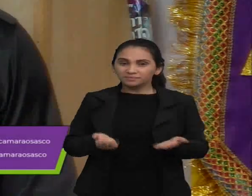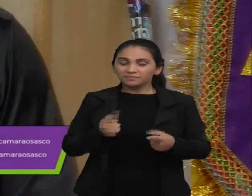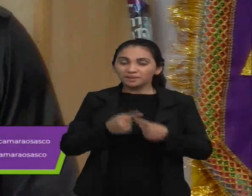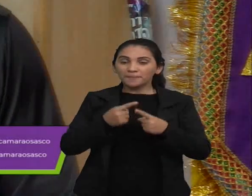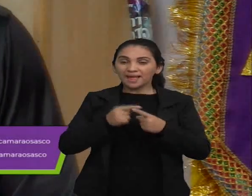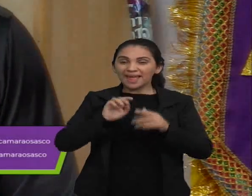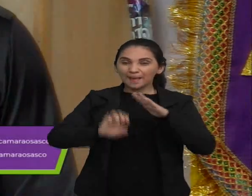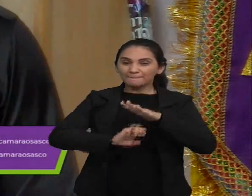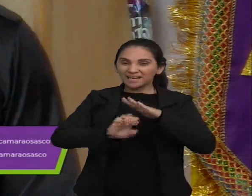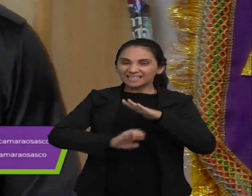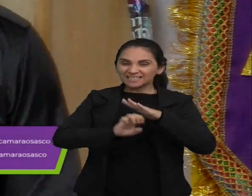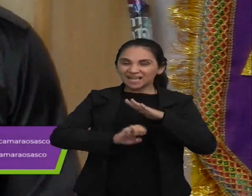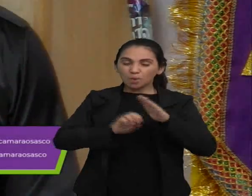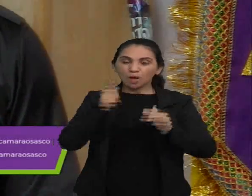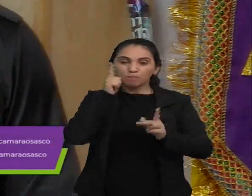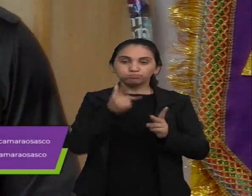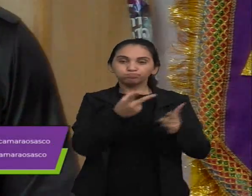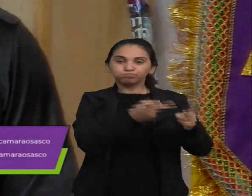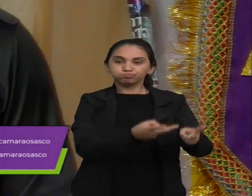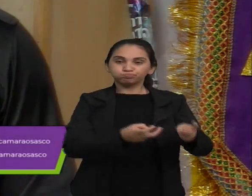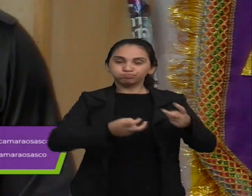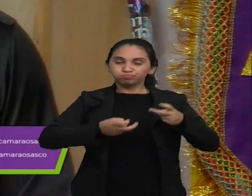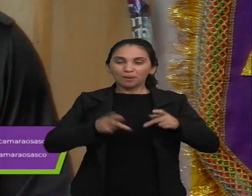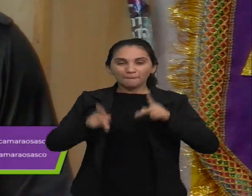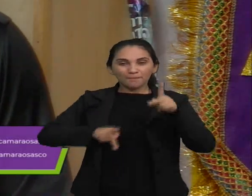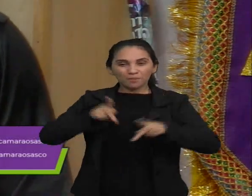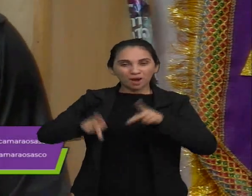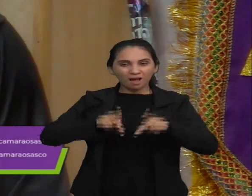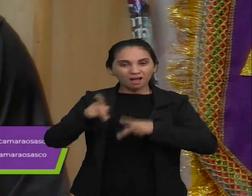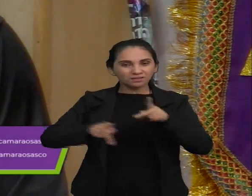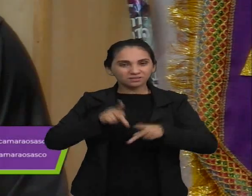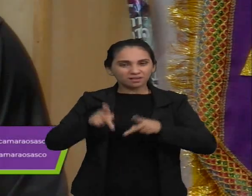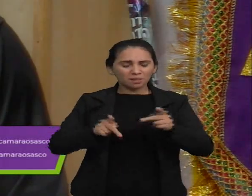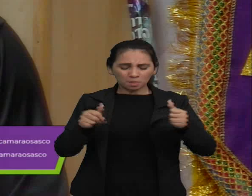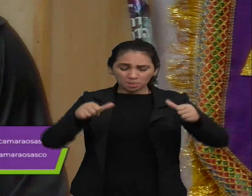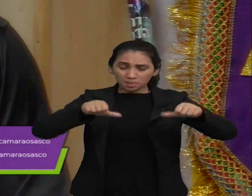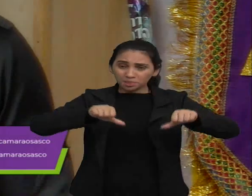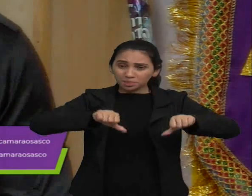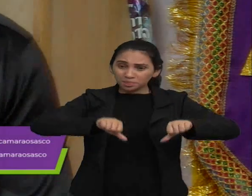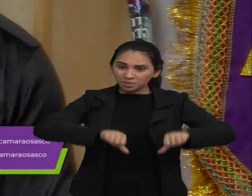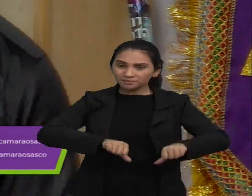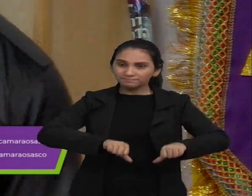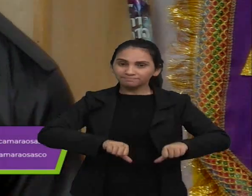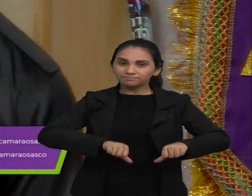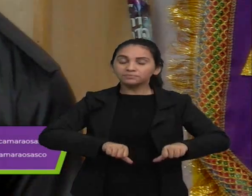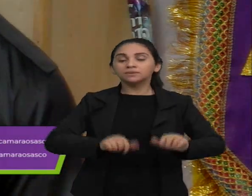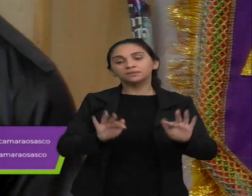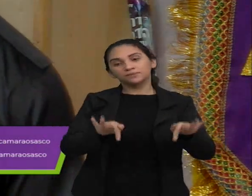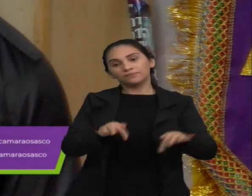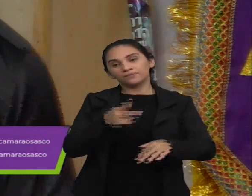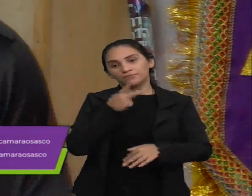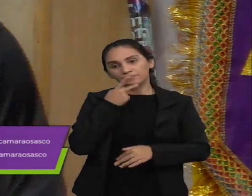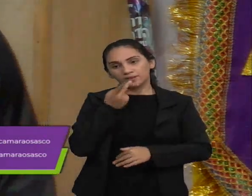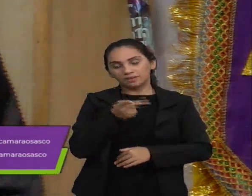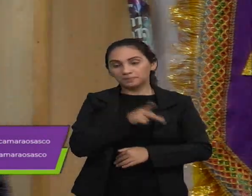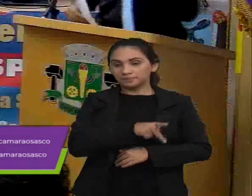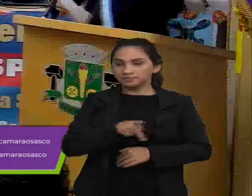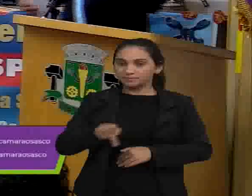empresários lucrarem em cima da saúde da população que está cada vez mais sucateada encerro minha fala presidente